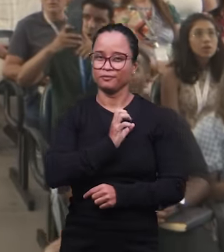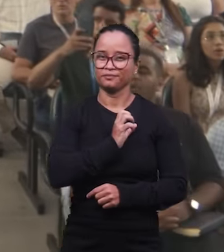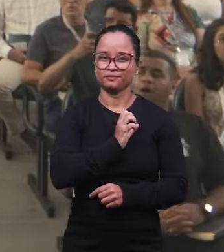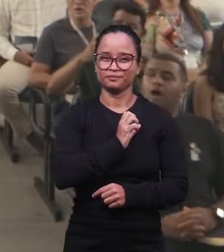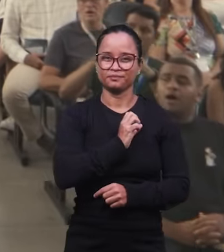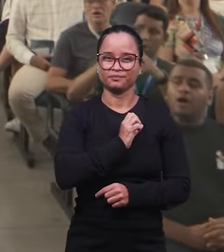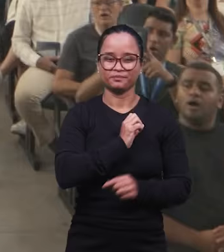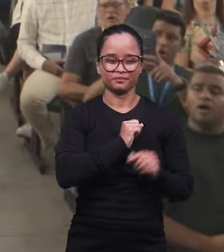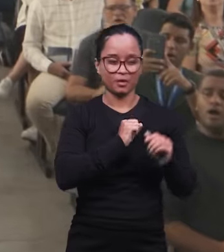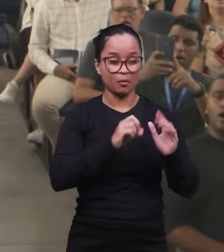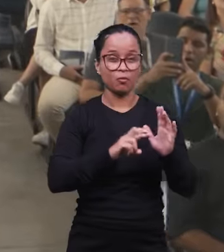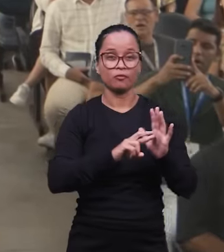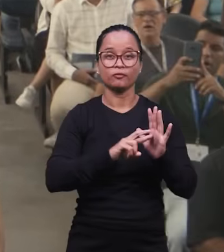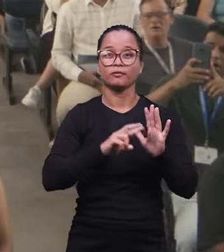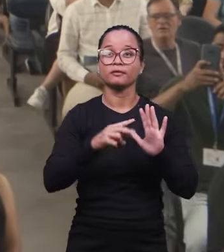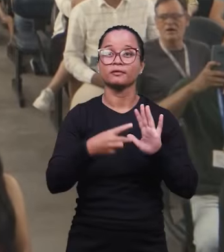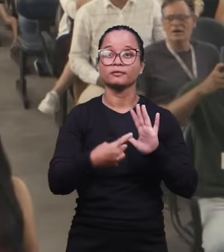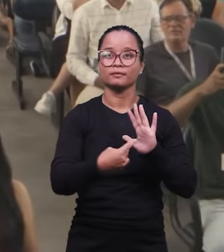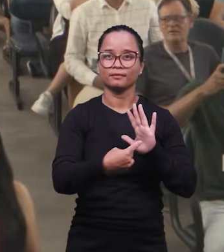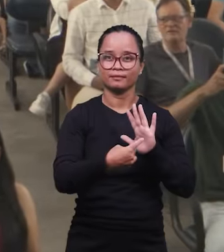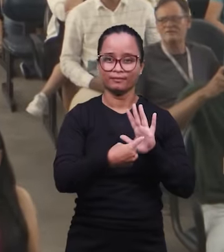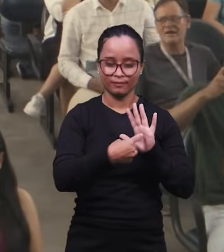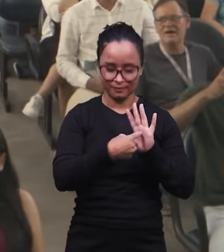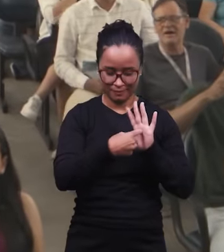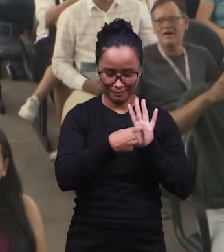Sim, eu amo a